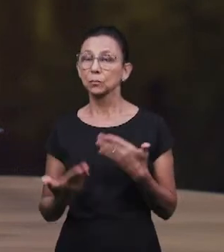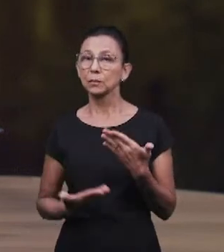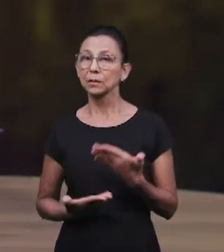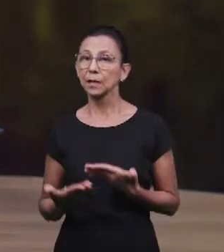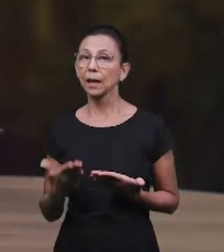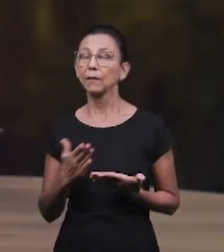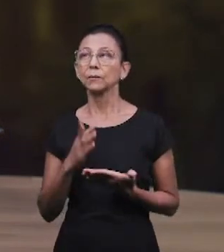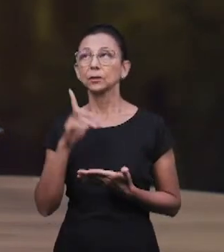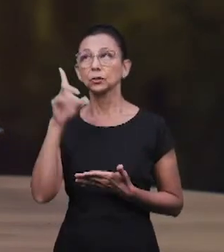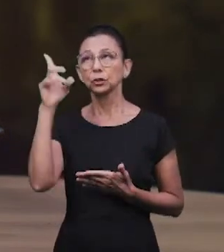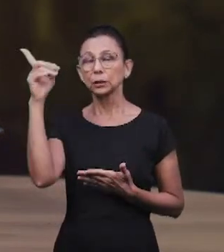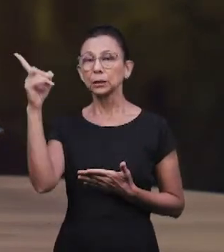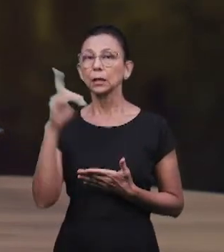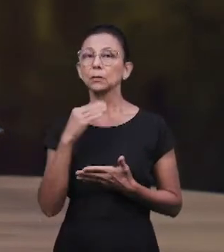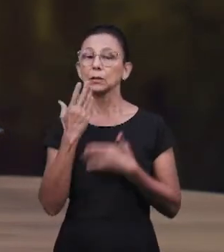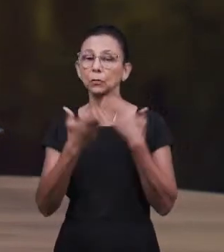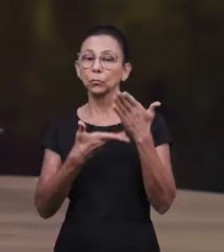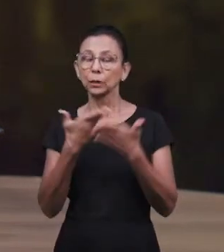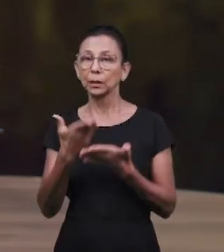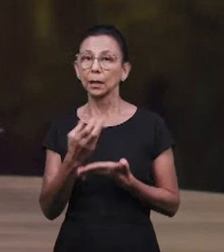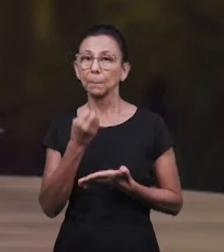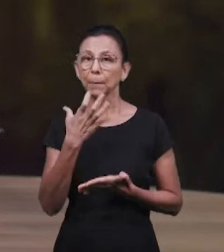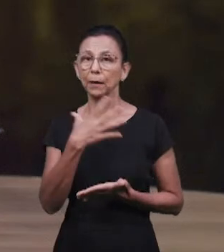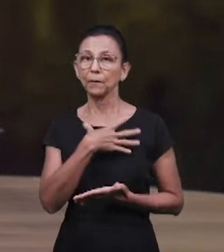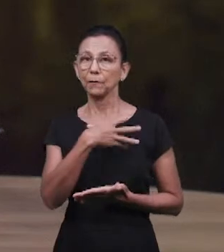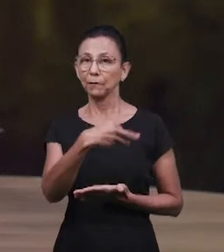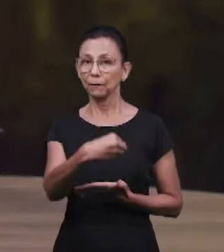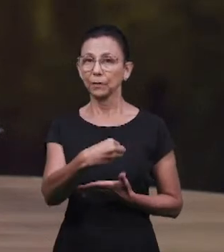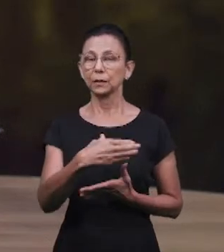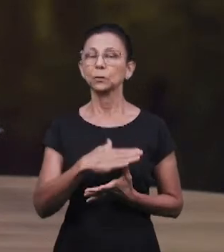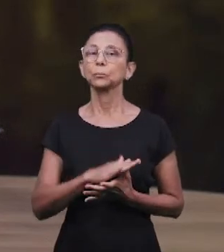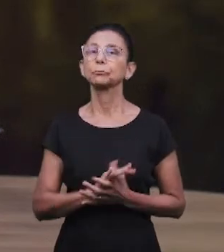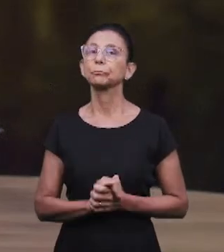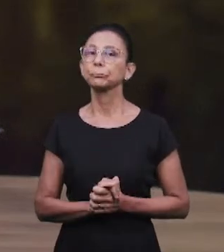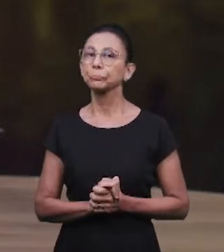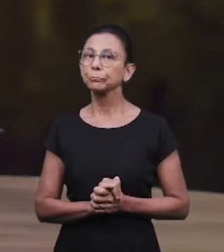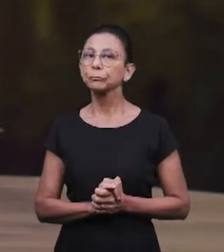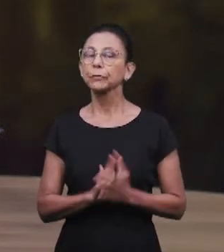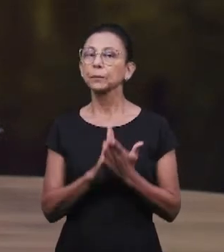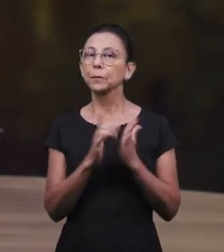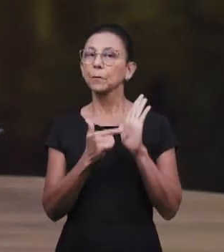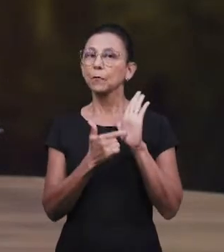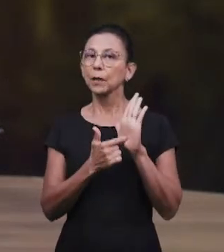contas a Deus dos seus filhos. Ensina-os como a palavra nos dá.